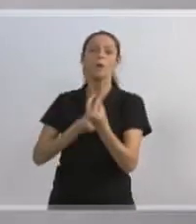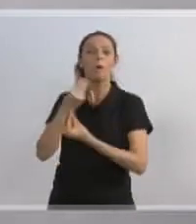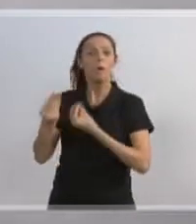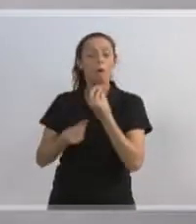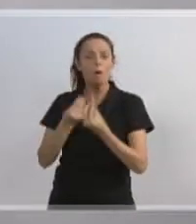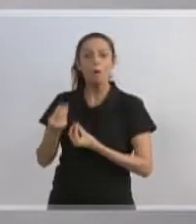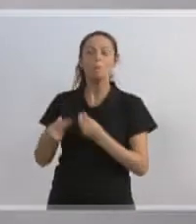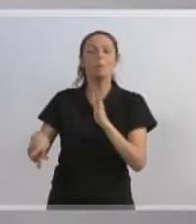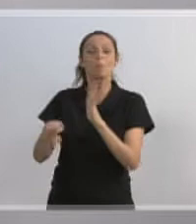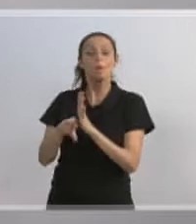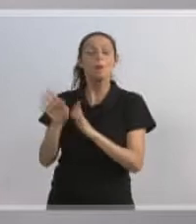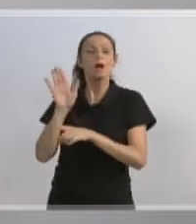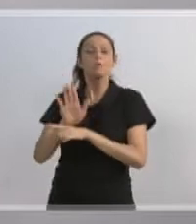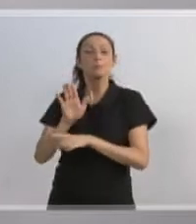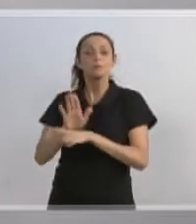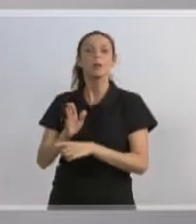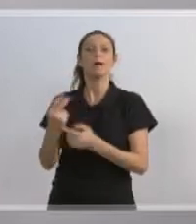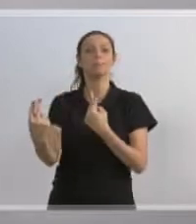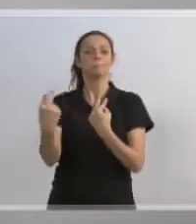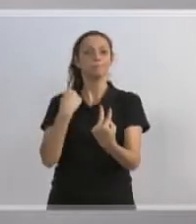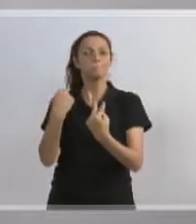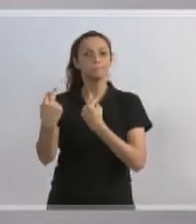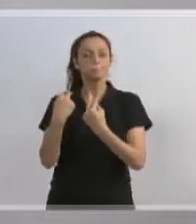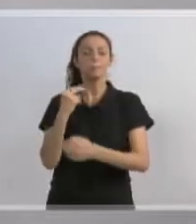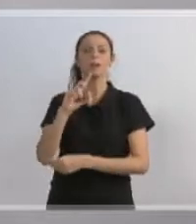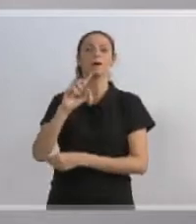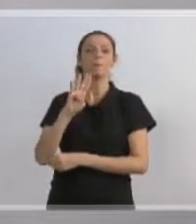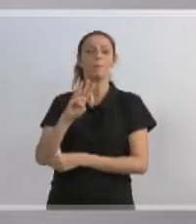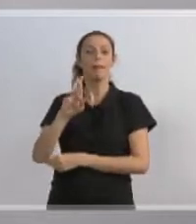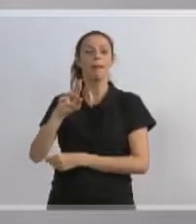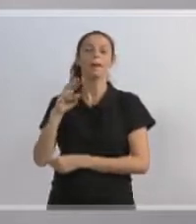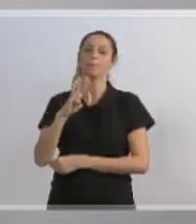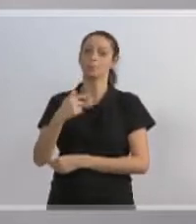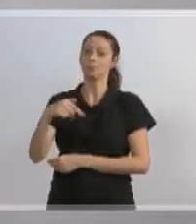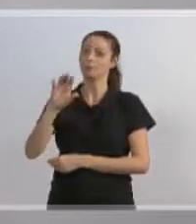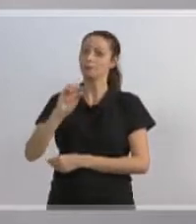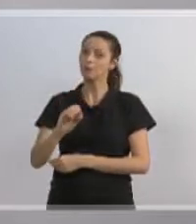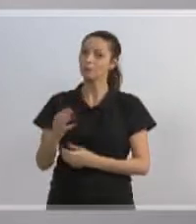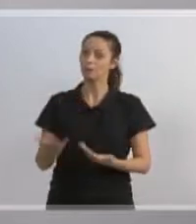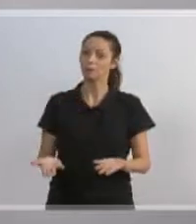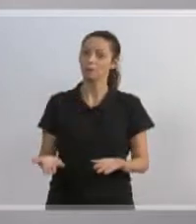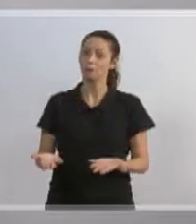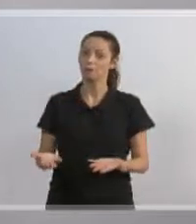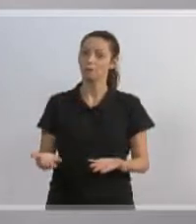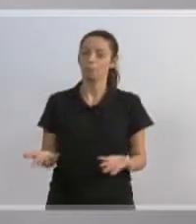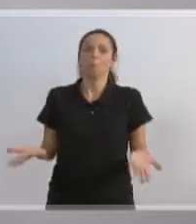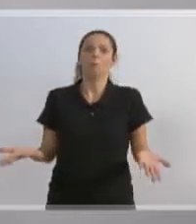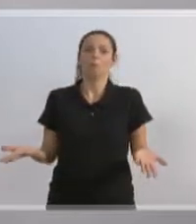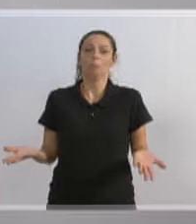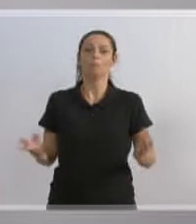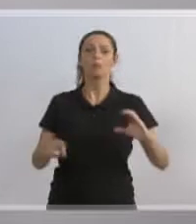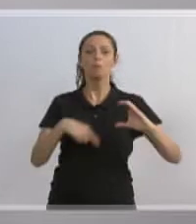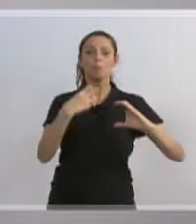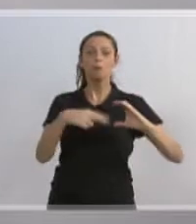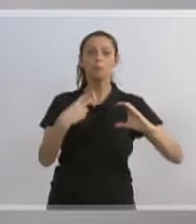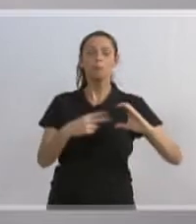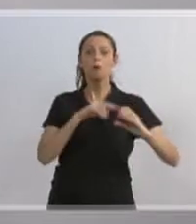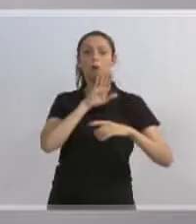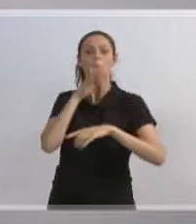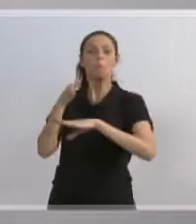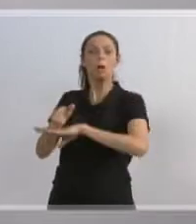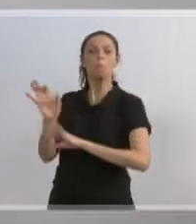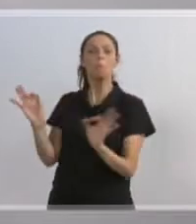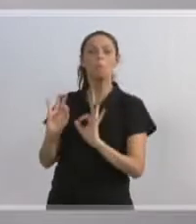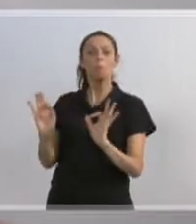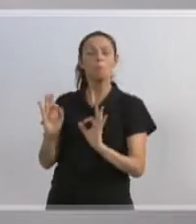Tais em prol da duplicação com urgência, caráter de urgência, da BR-470. Cadê a casa? Cadê o segundo poder de Blumenau, que é o